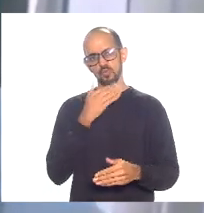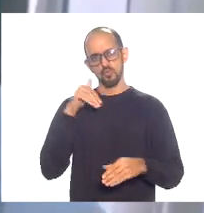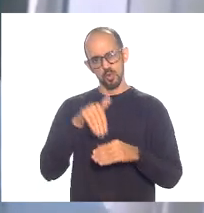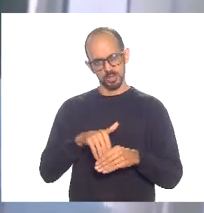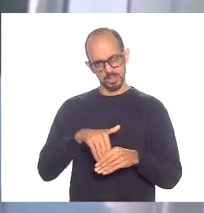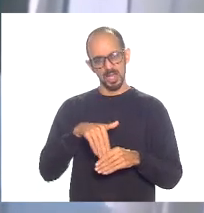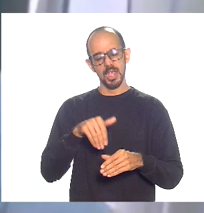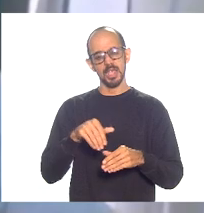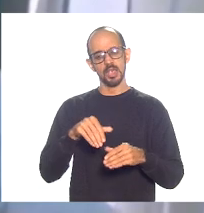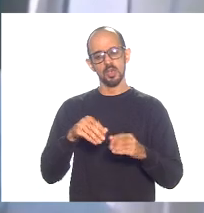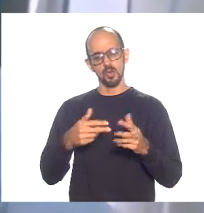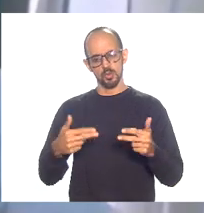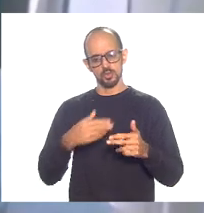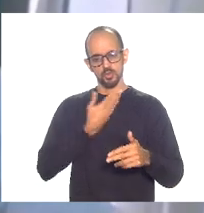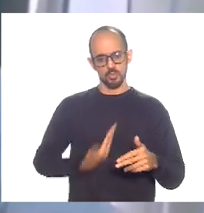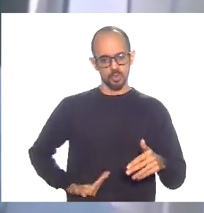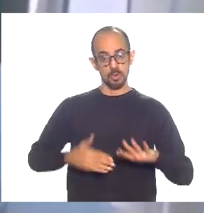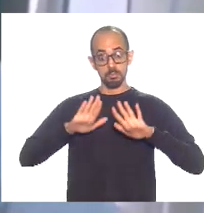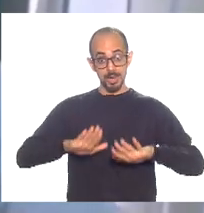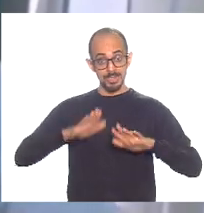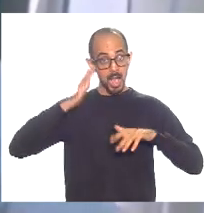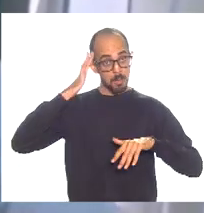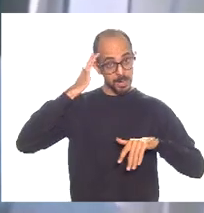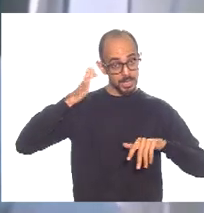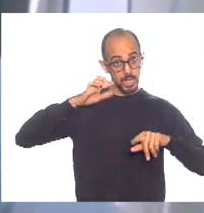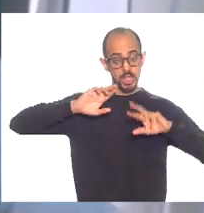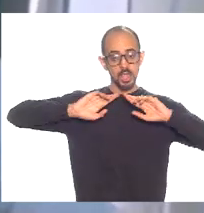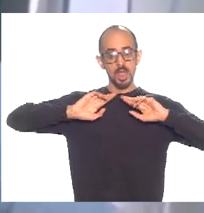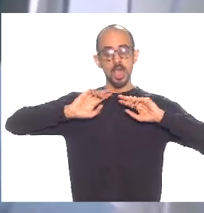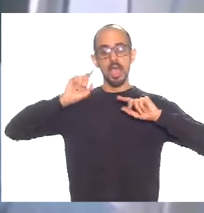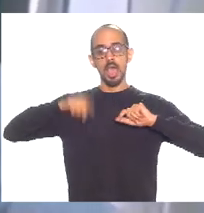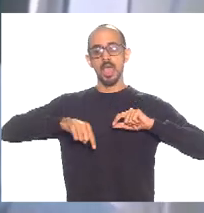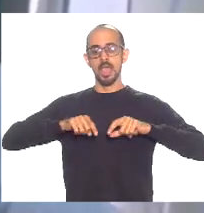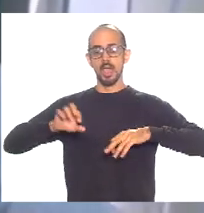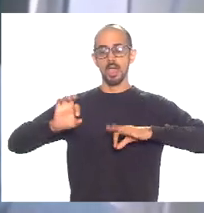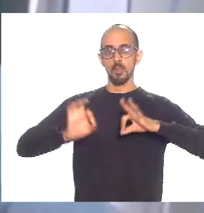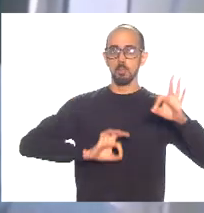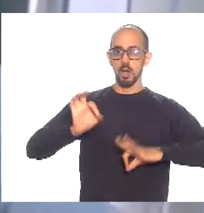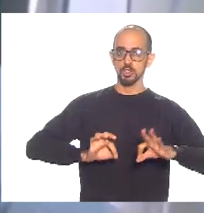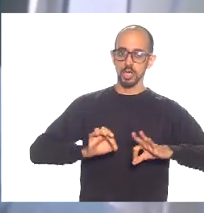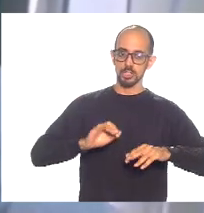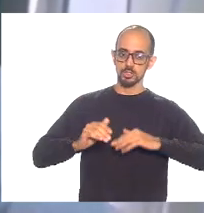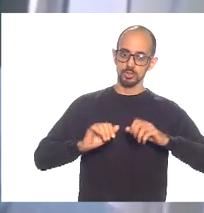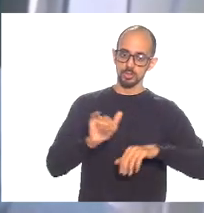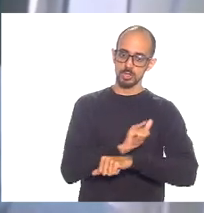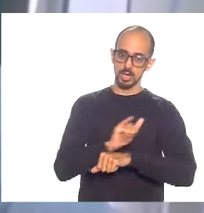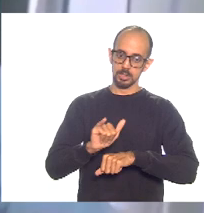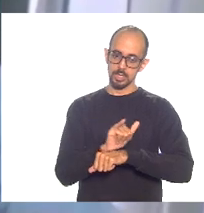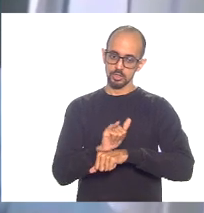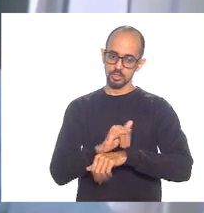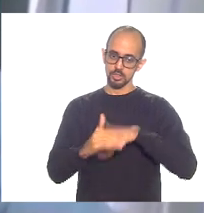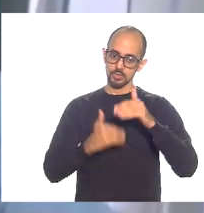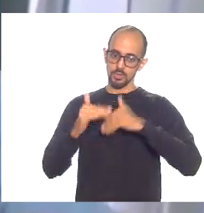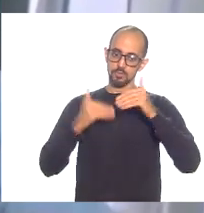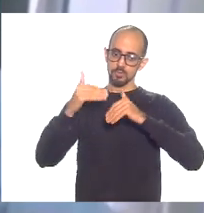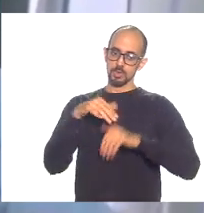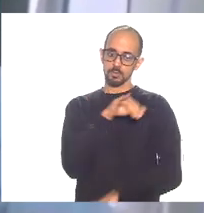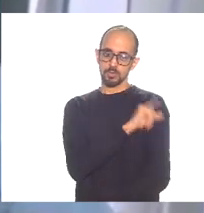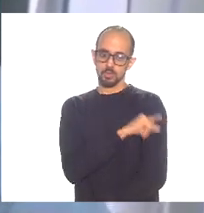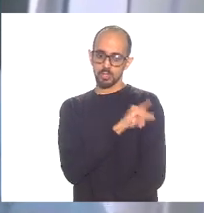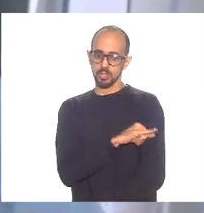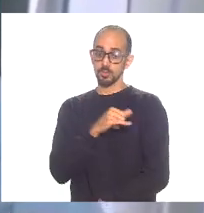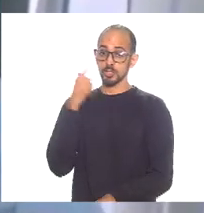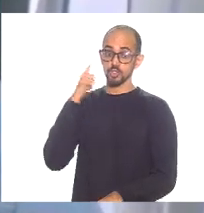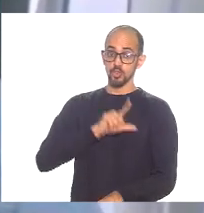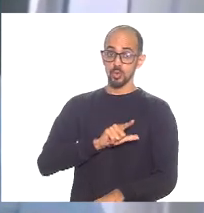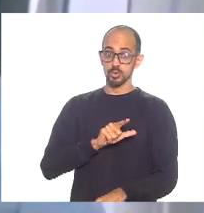com o governo, mas amanhã o que está em jogo é que projeto estratégico de desenvolvimento a gente quer para o Rio de Janeiro, para sair desse buraco, e